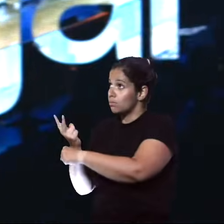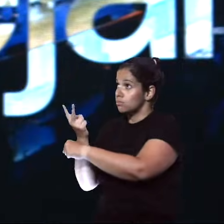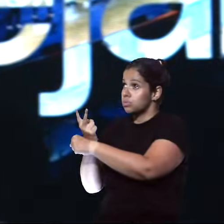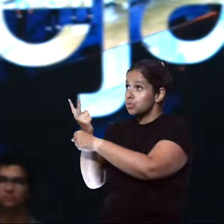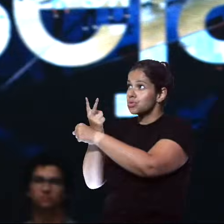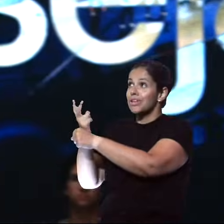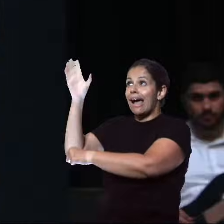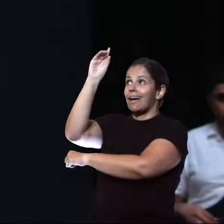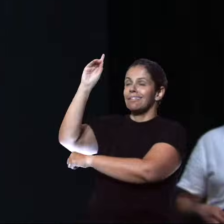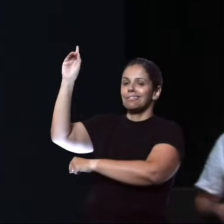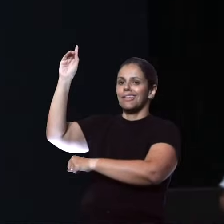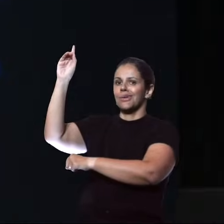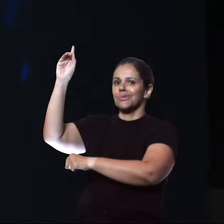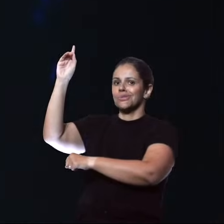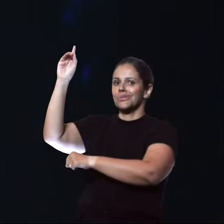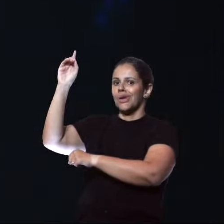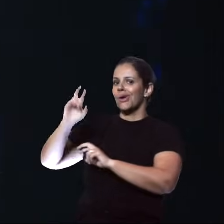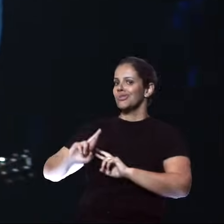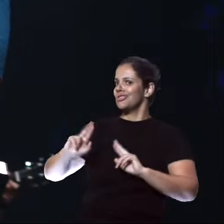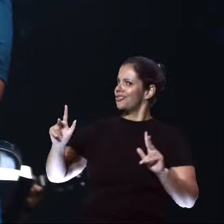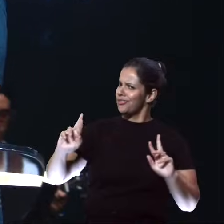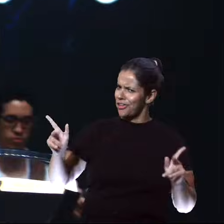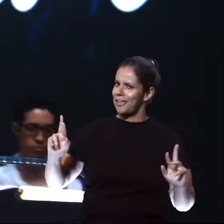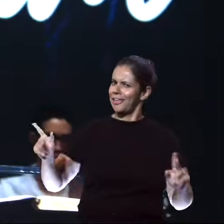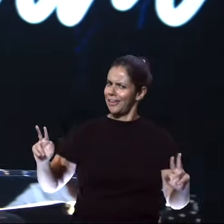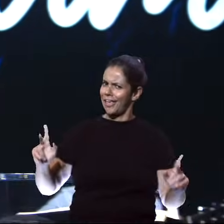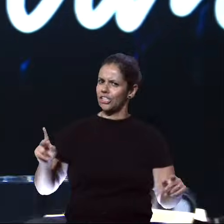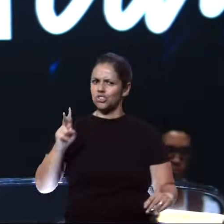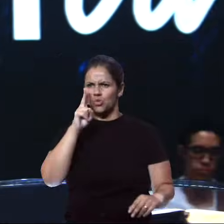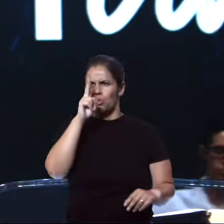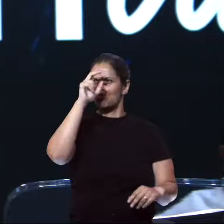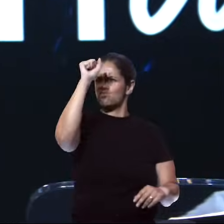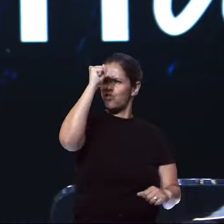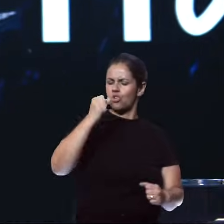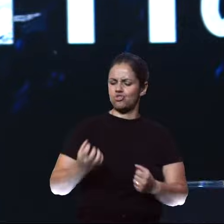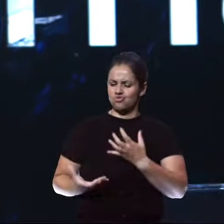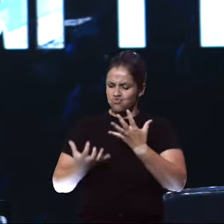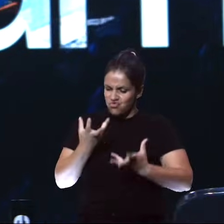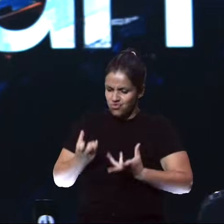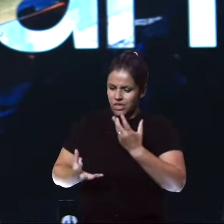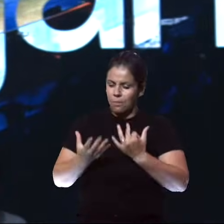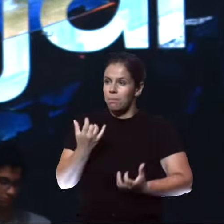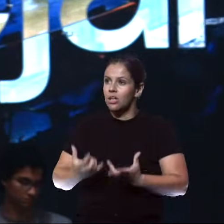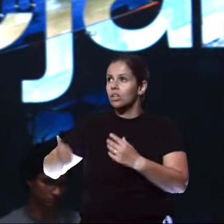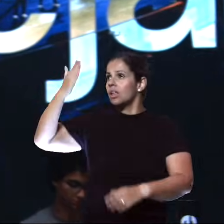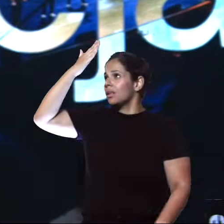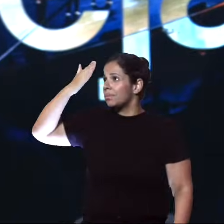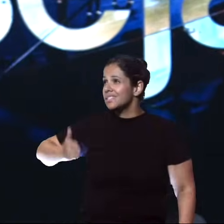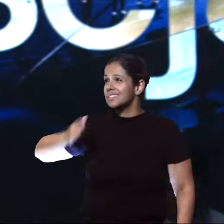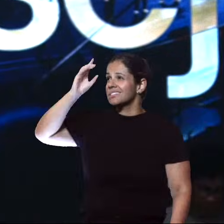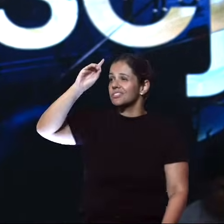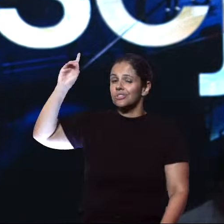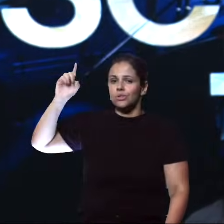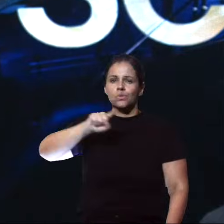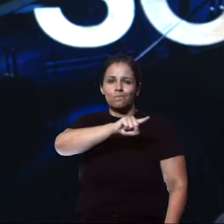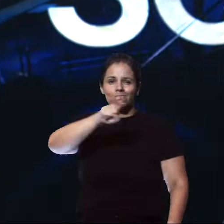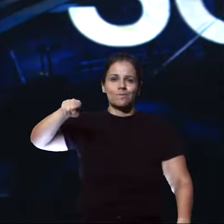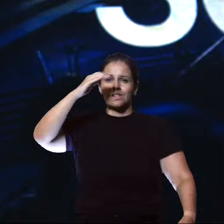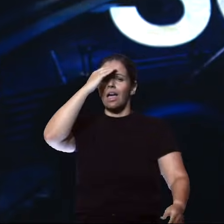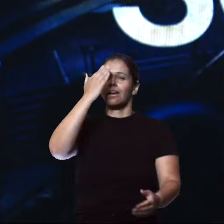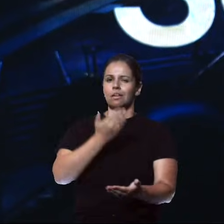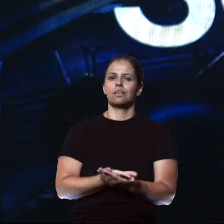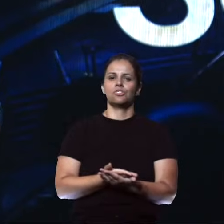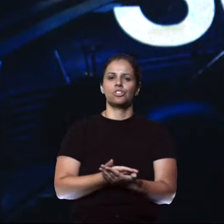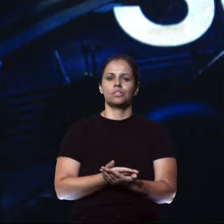de Jesus. Você vai sair da mesmice e você vai viver todos os dias cheio da presença do Senhor. Você acredita nisso?